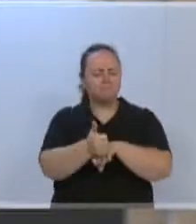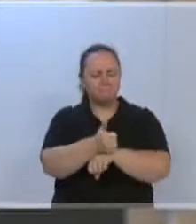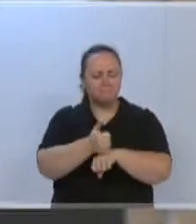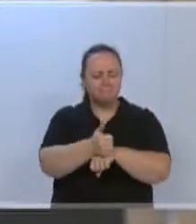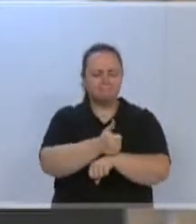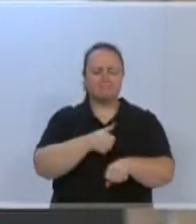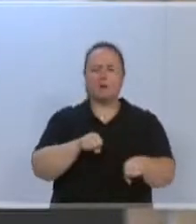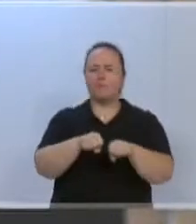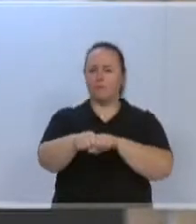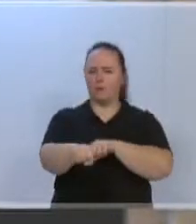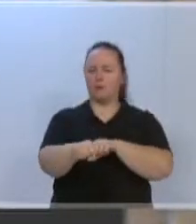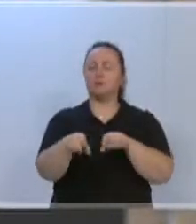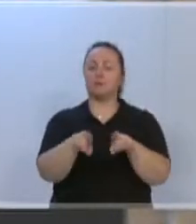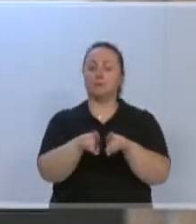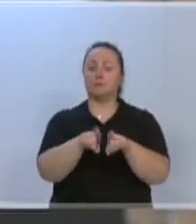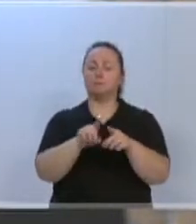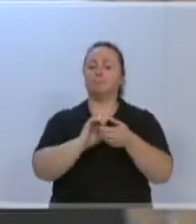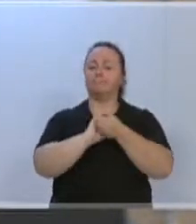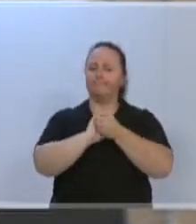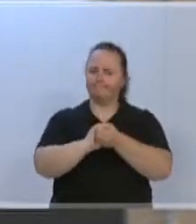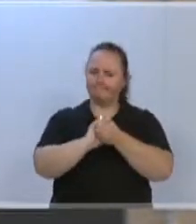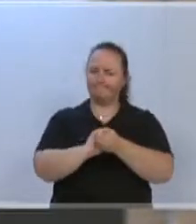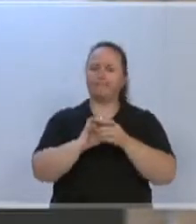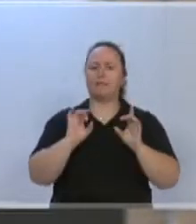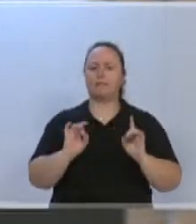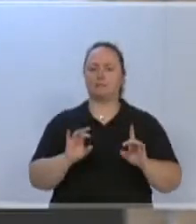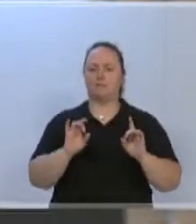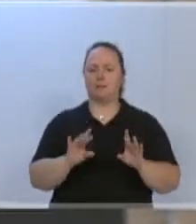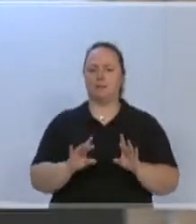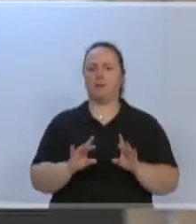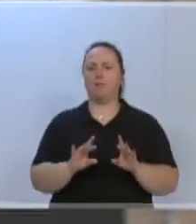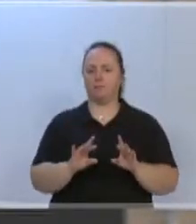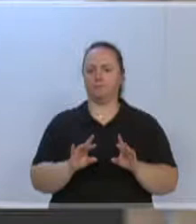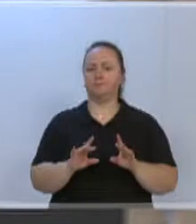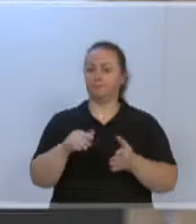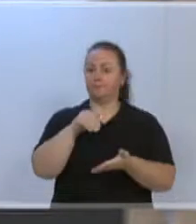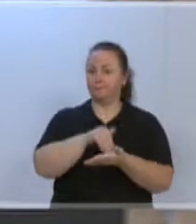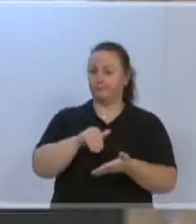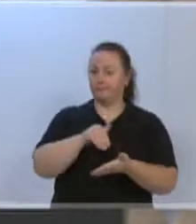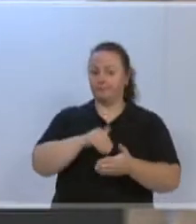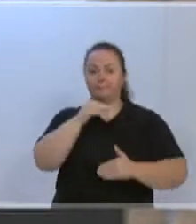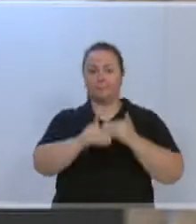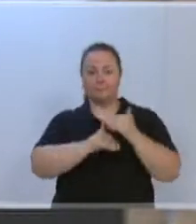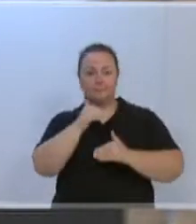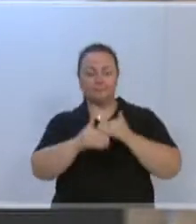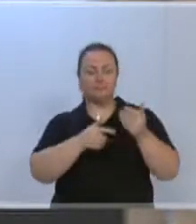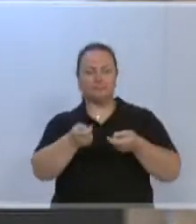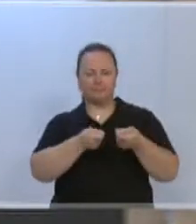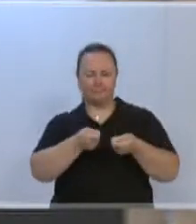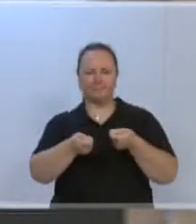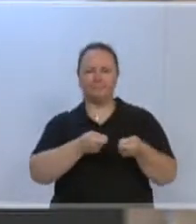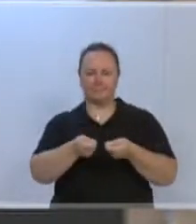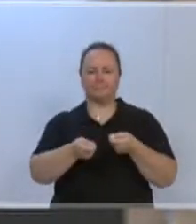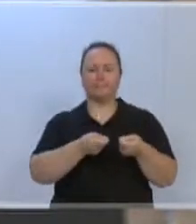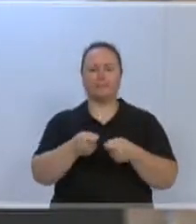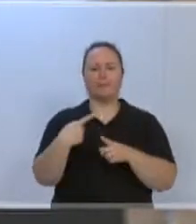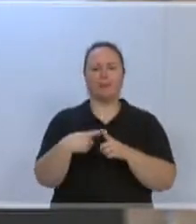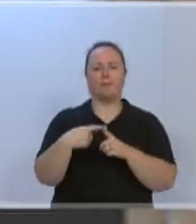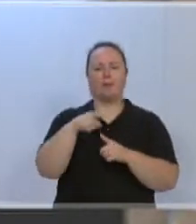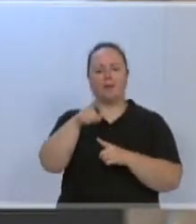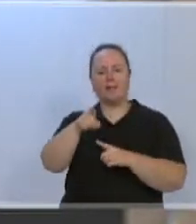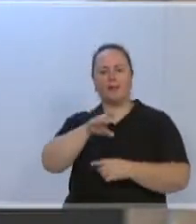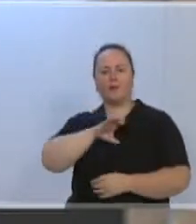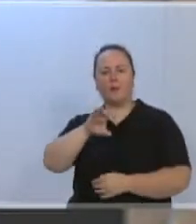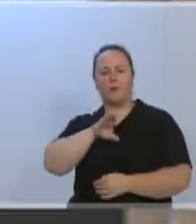e quero cumprimentar aqui também especial além do secretário de desenvolvimento econômico que coordenou que